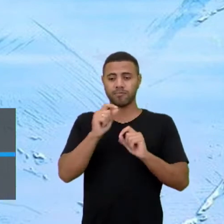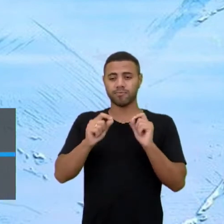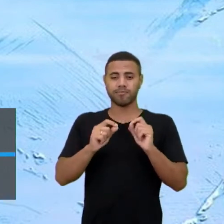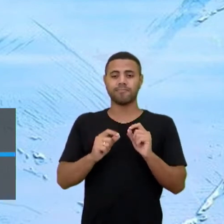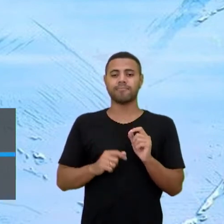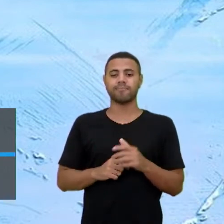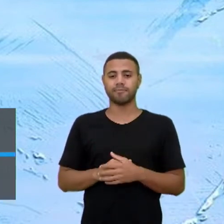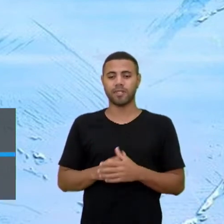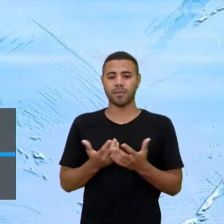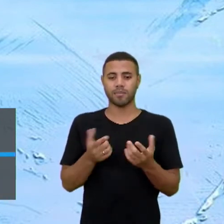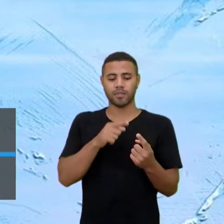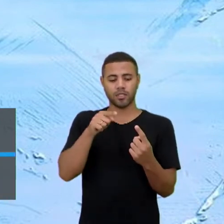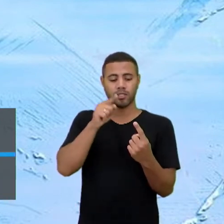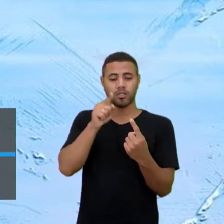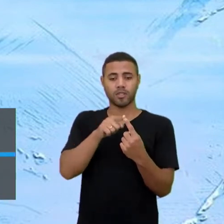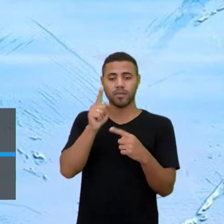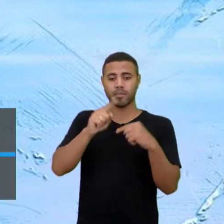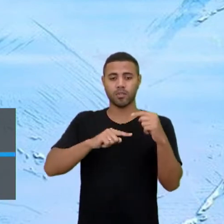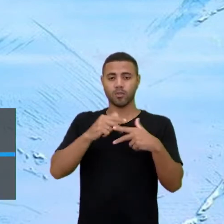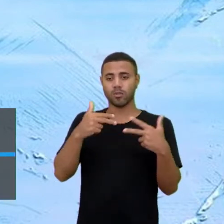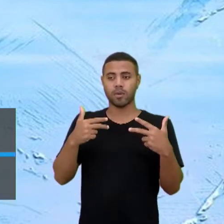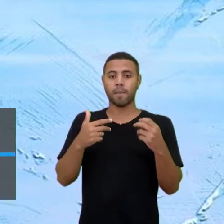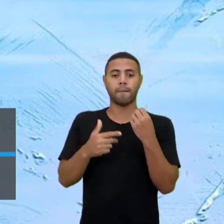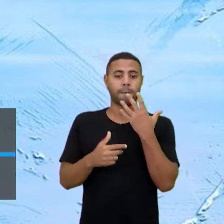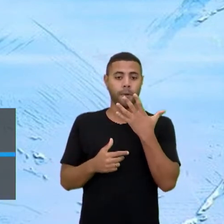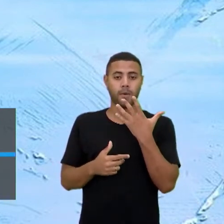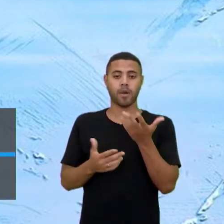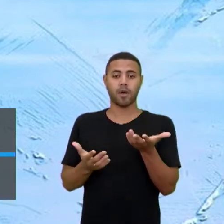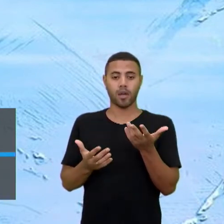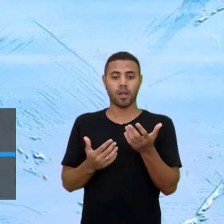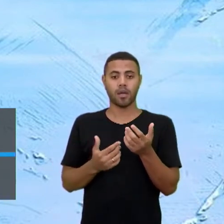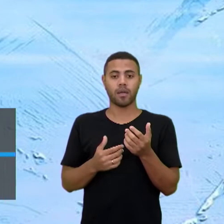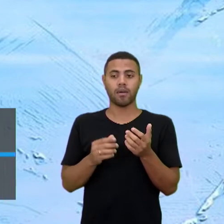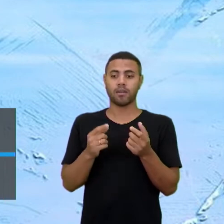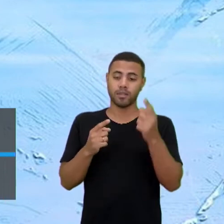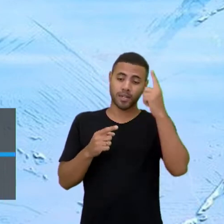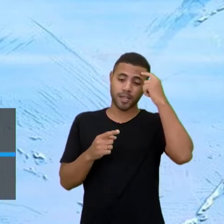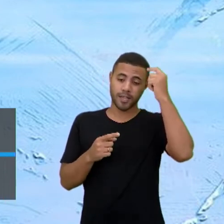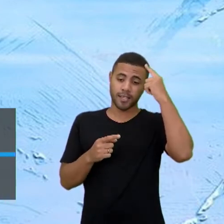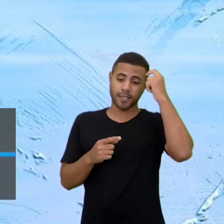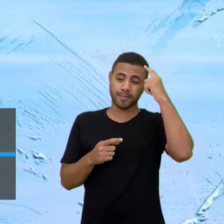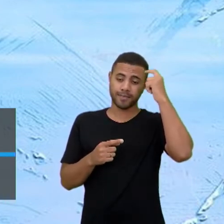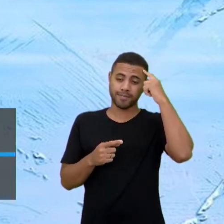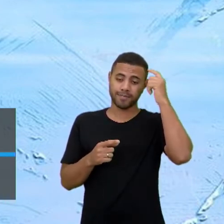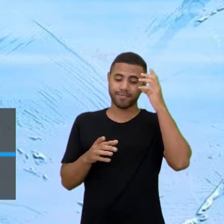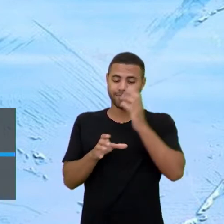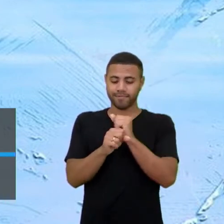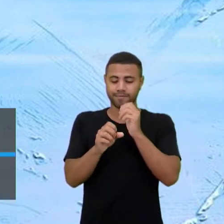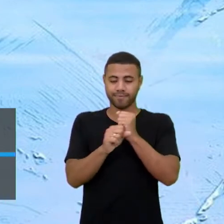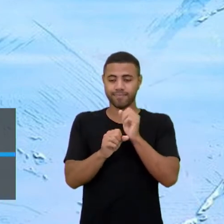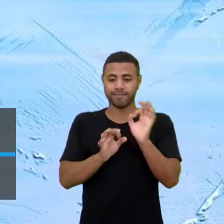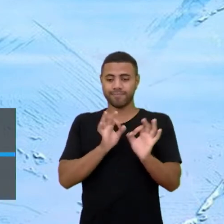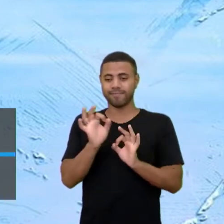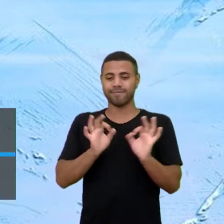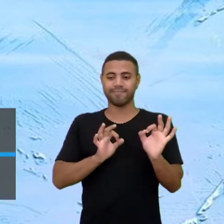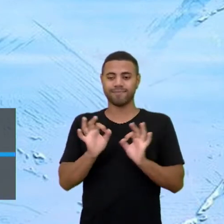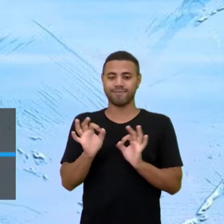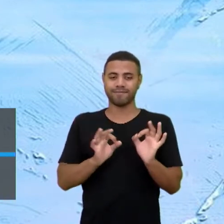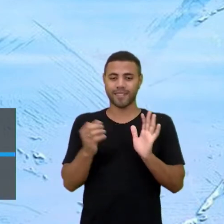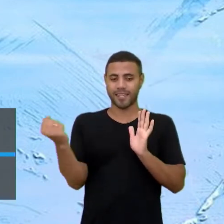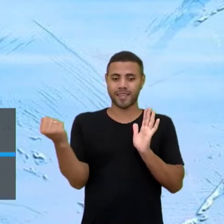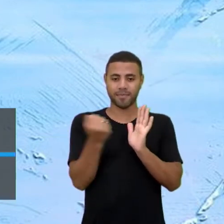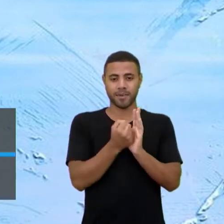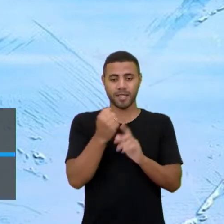os objetivos desse produto. Aí no final a gente, olha, saímos com algumas ideias e vamos construir a nossa marca, o